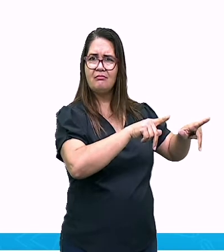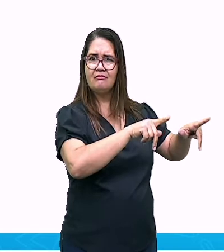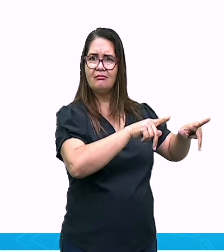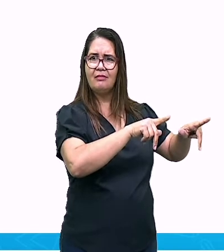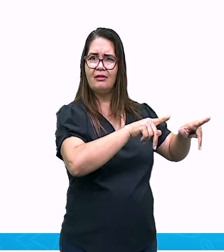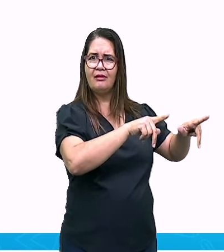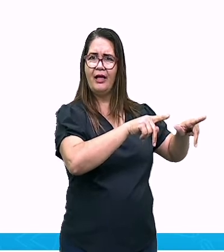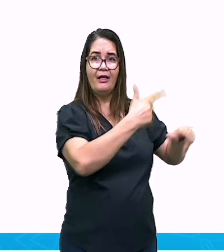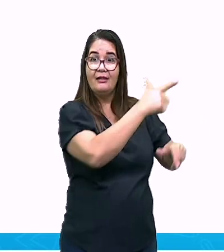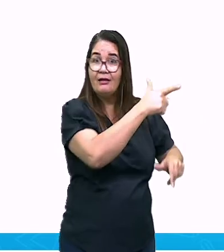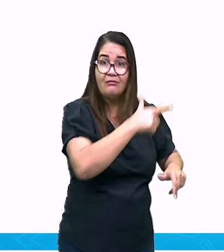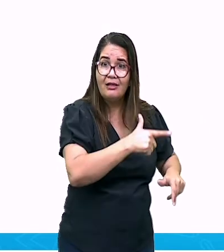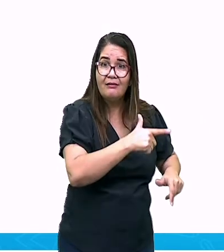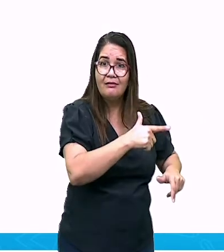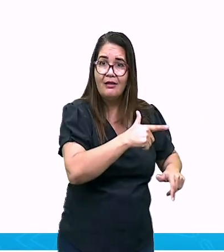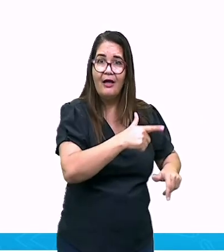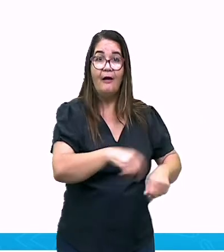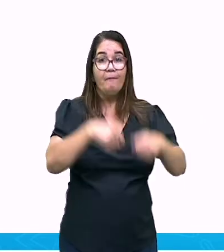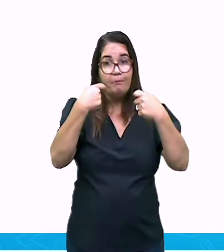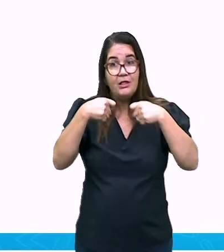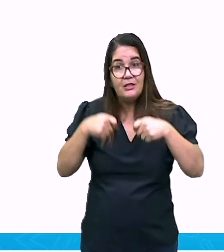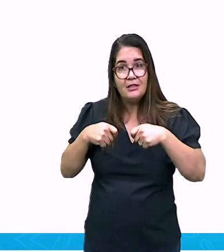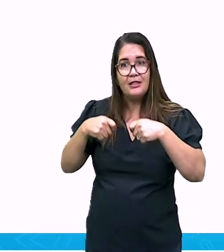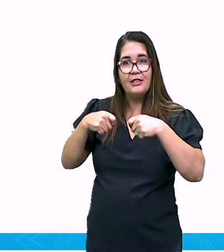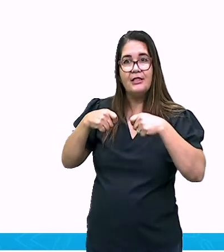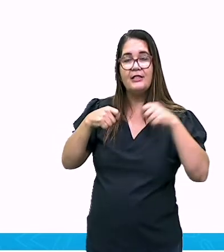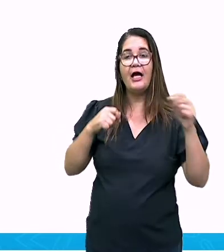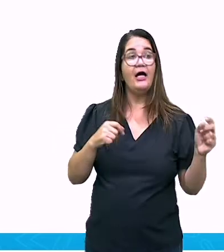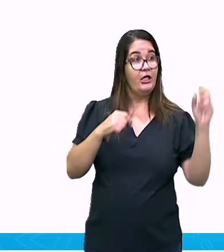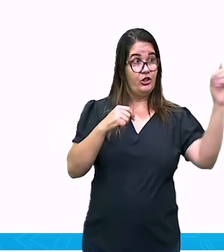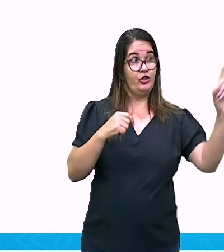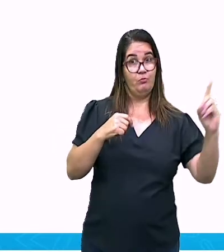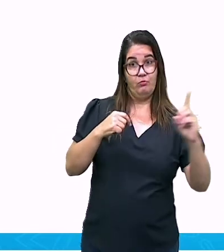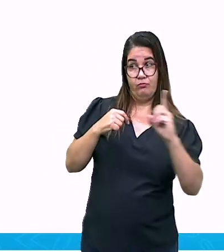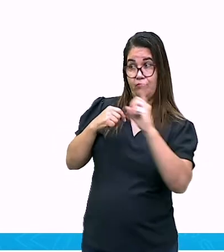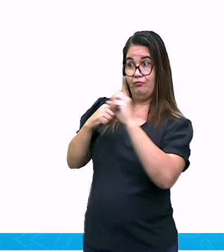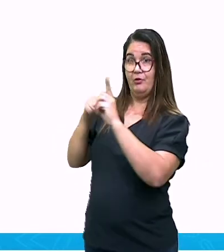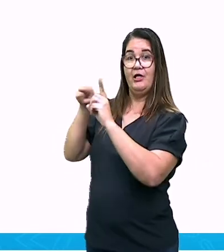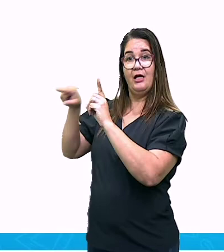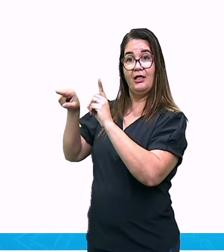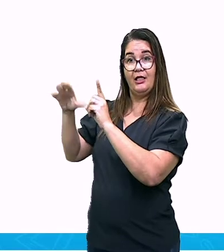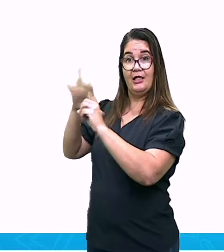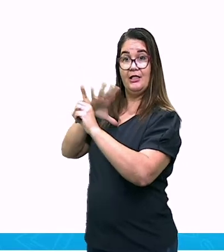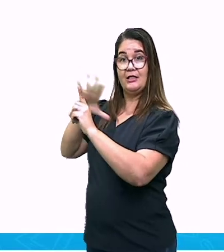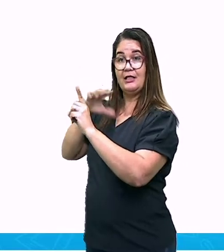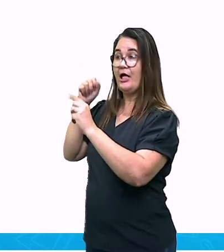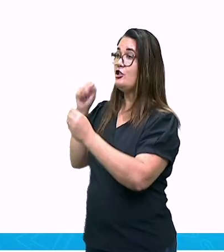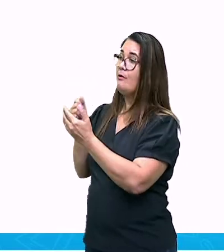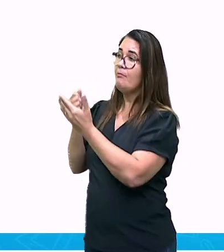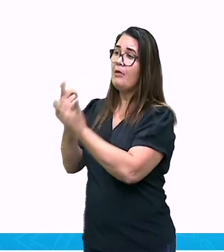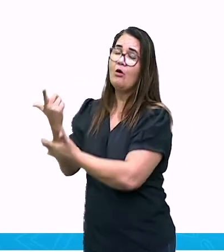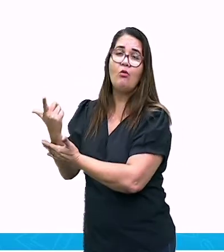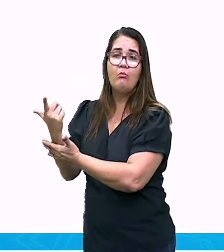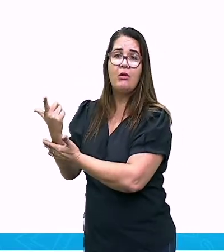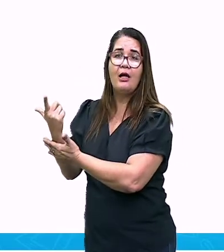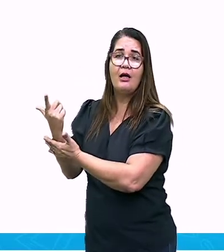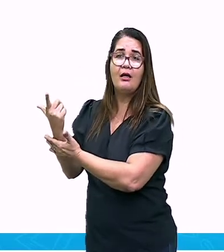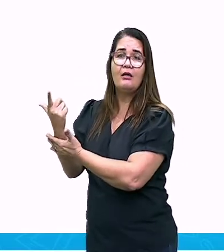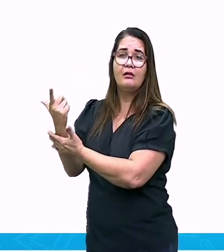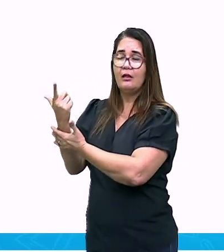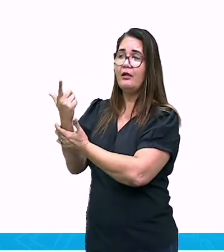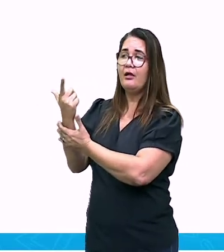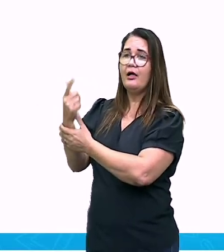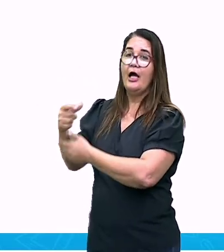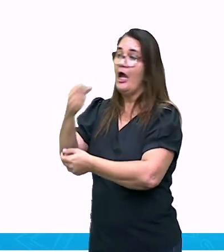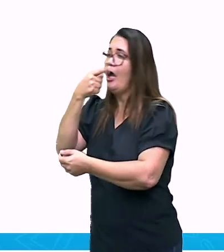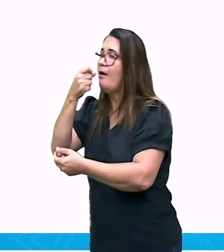lugar seguro, o banco, certo? Então, quem mora lá no campo precisa vir comprar, por exemplo,